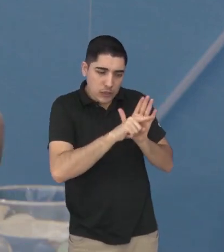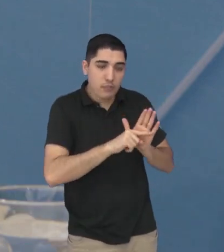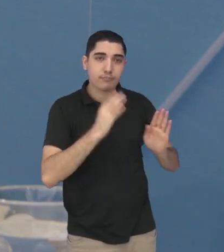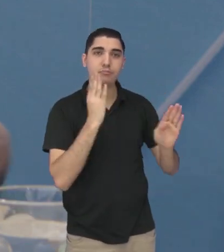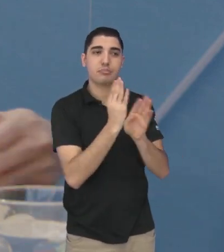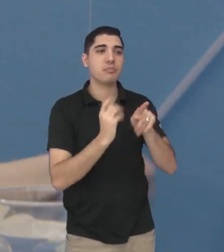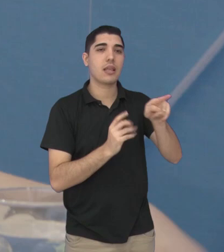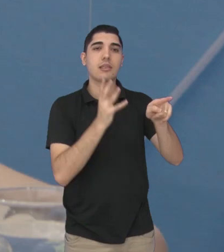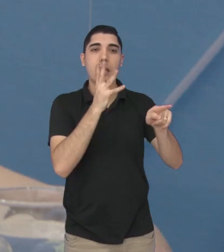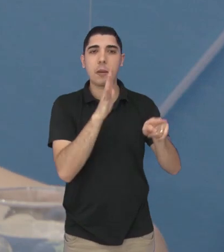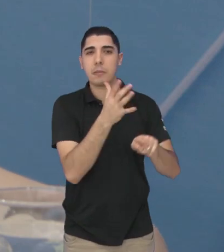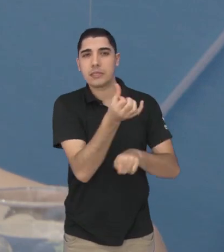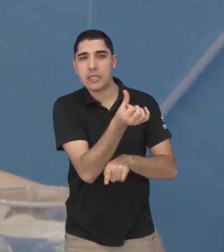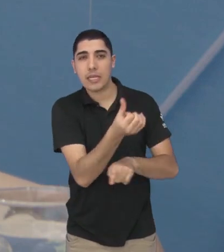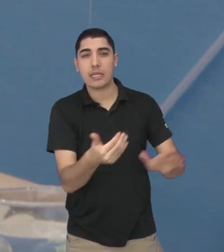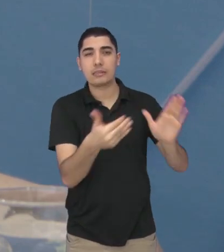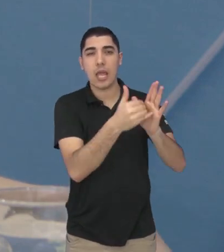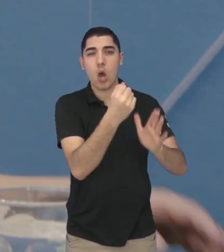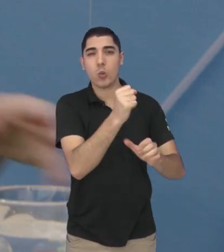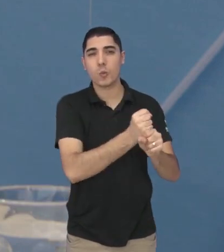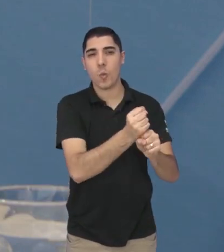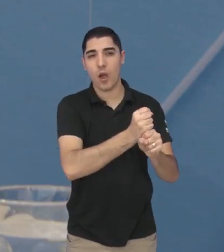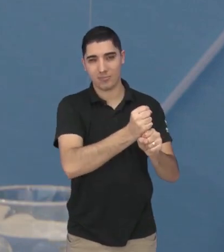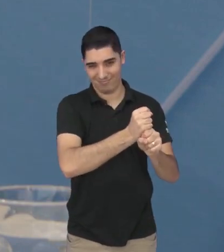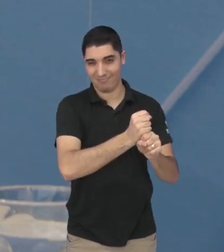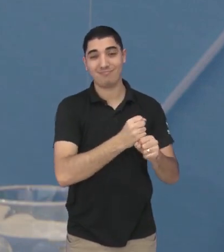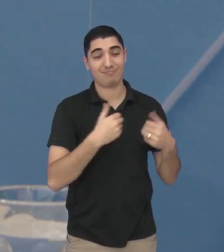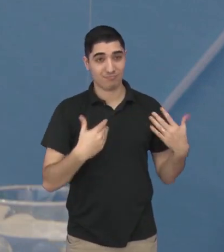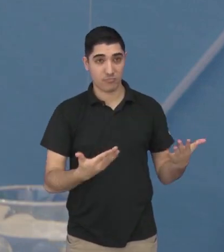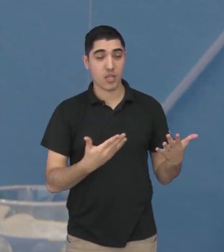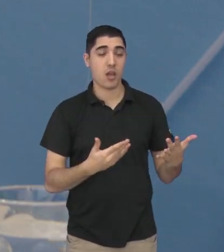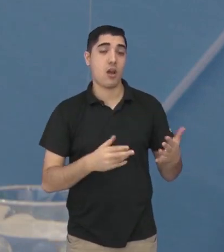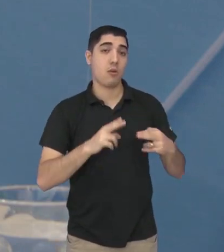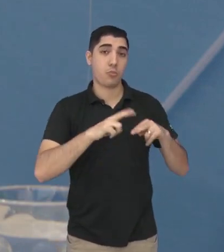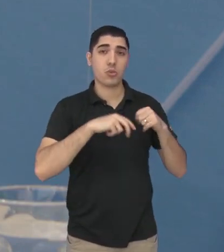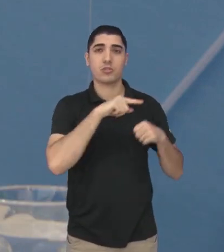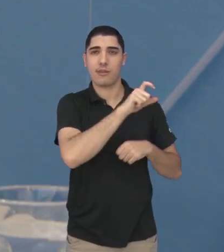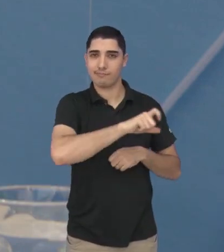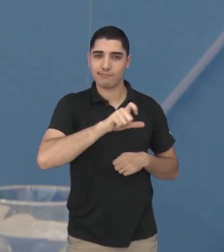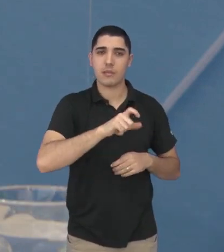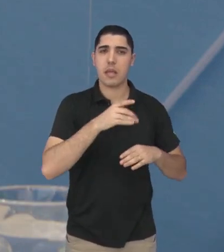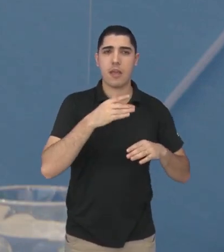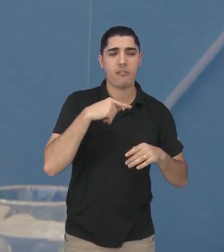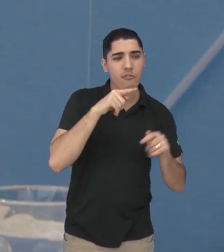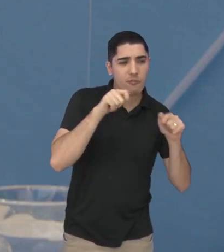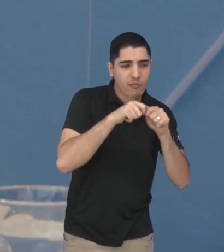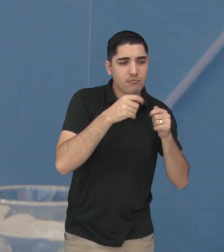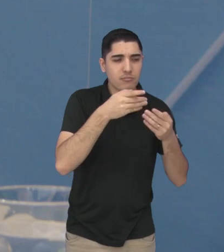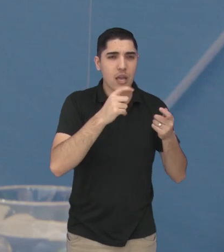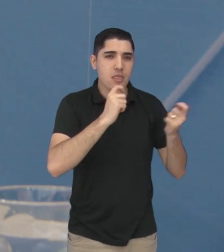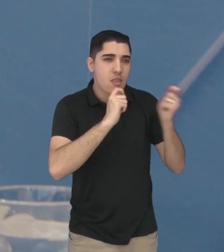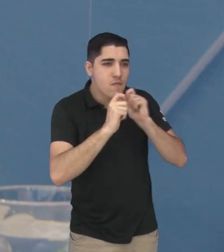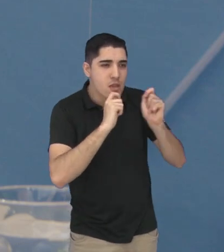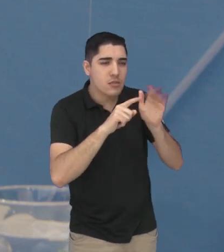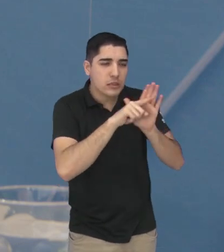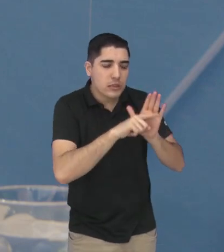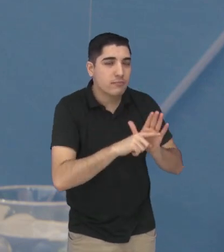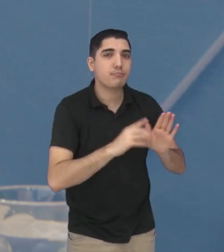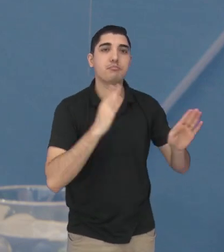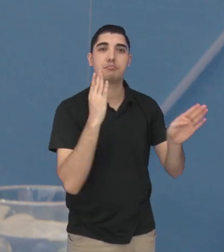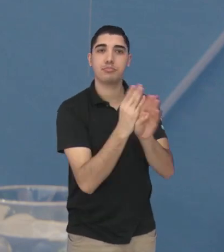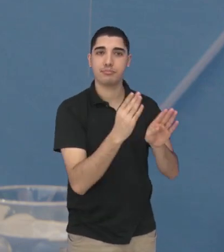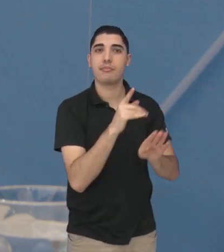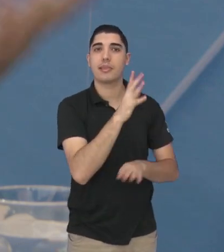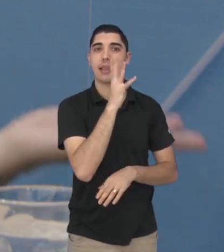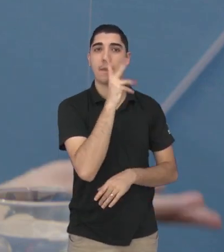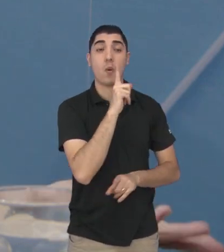no tratamento, elas foram, né, participaram da entrevista e aí elas falavam isso, não demorou muito tempo.